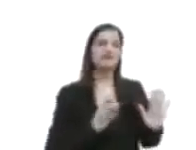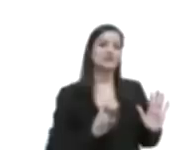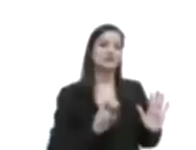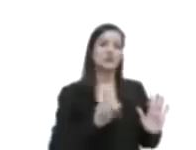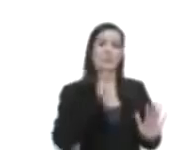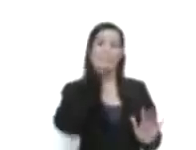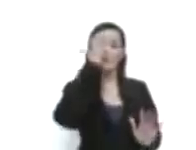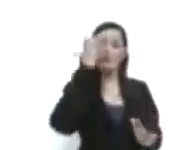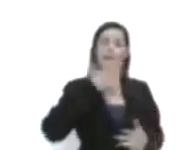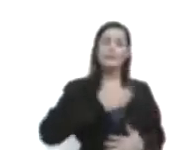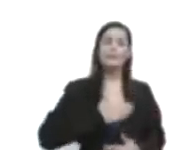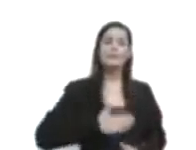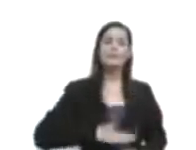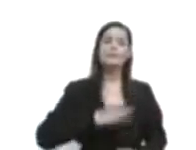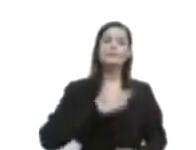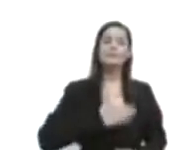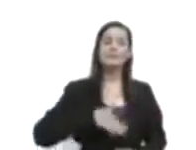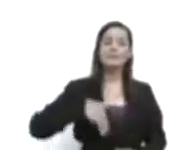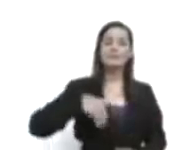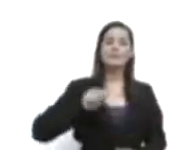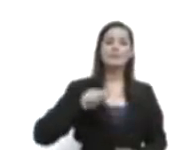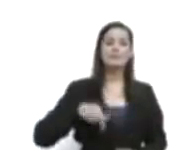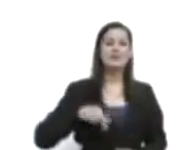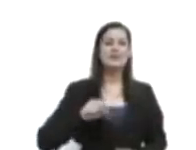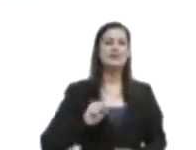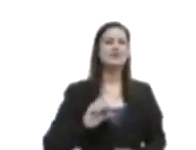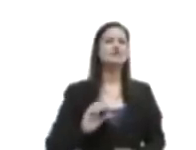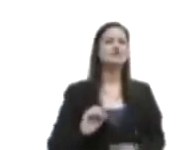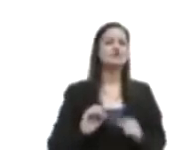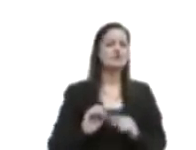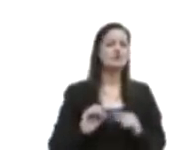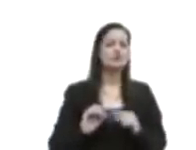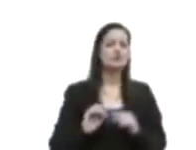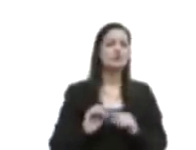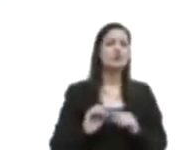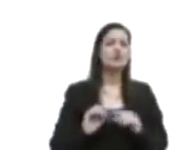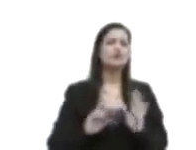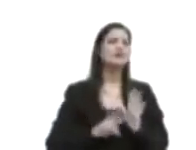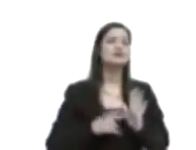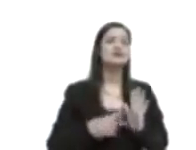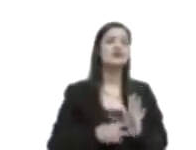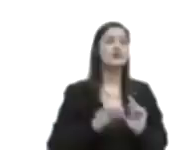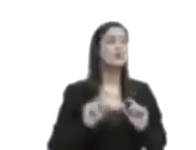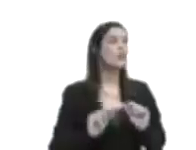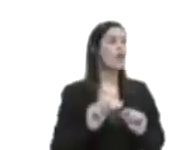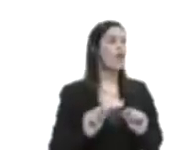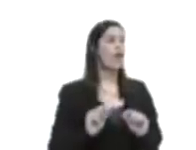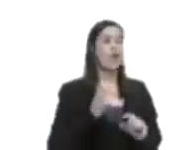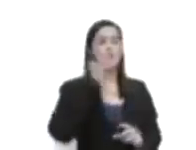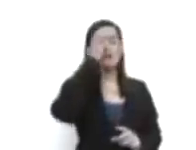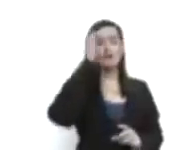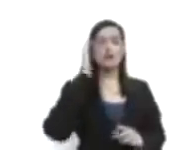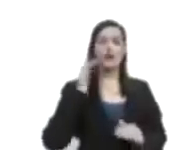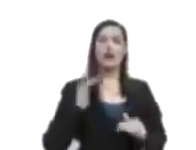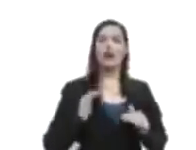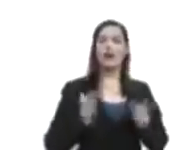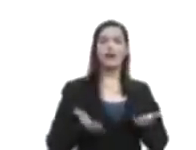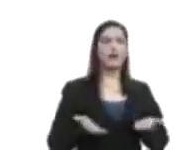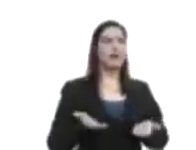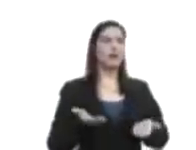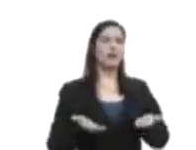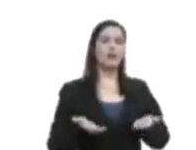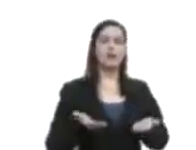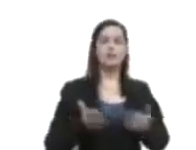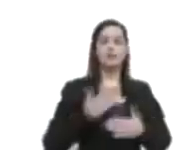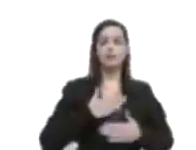mansos. Muitos pensam que mansa é a pessoa polida, equilibrada, plácida. Como